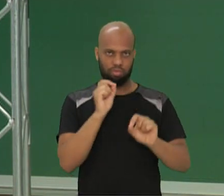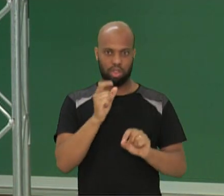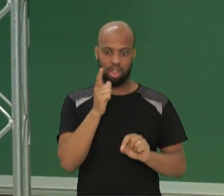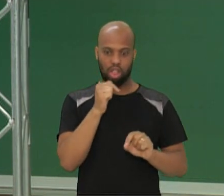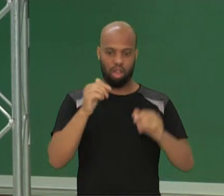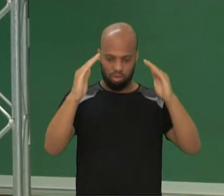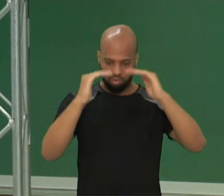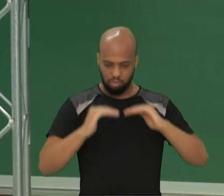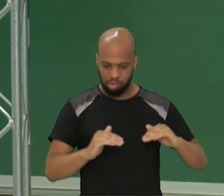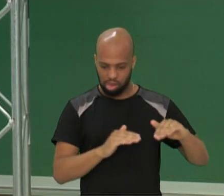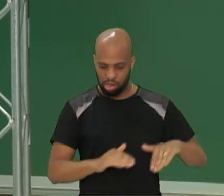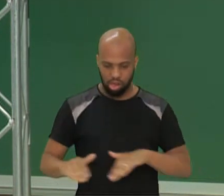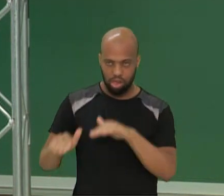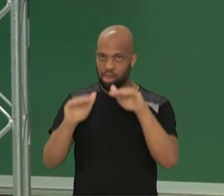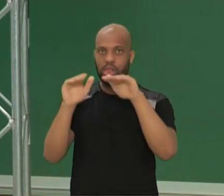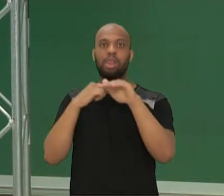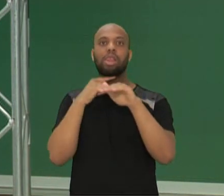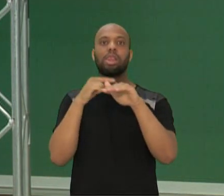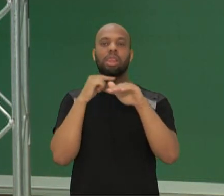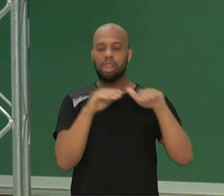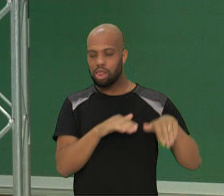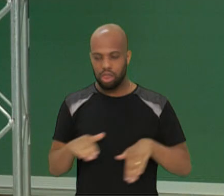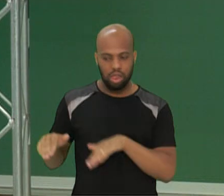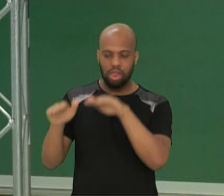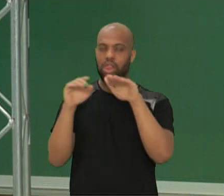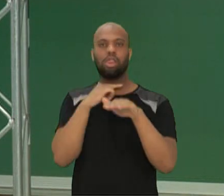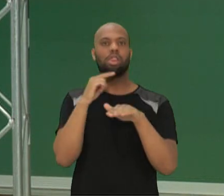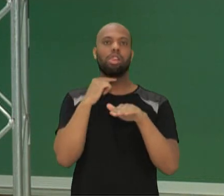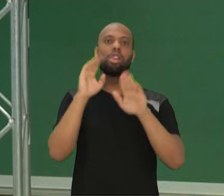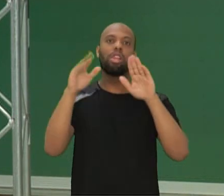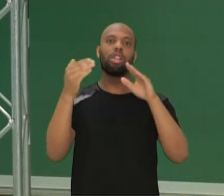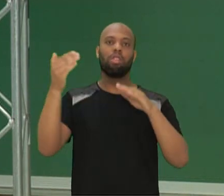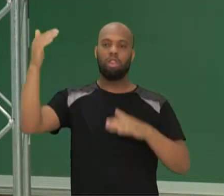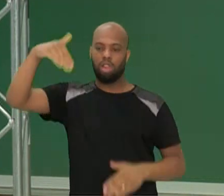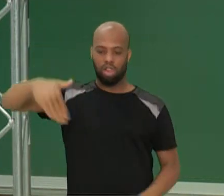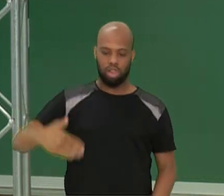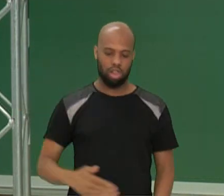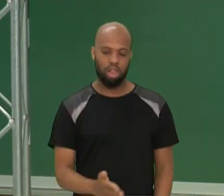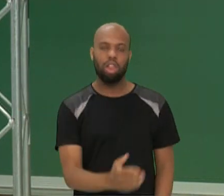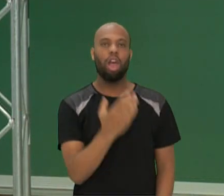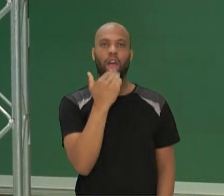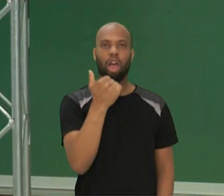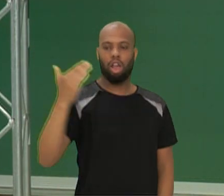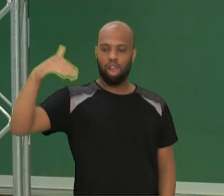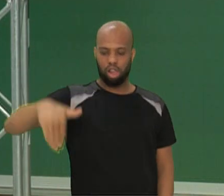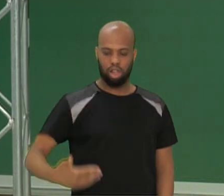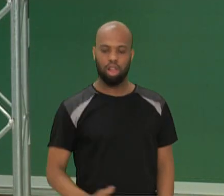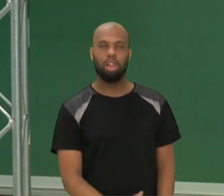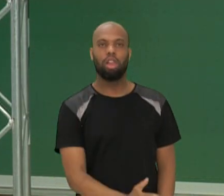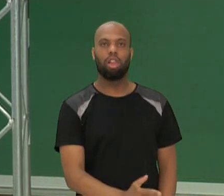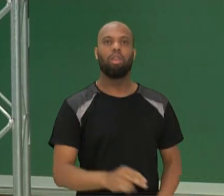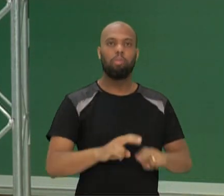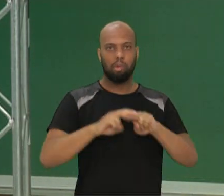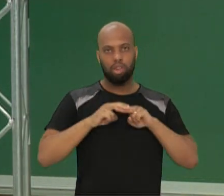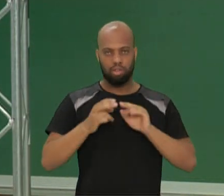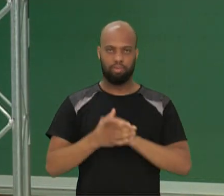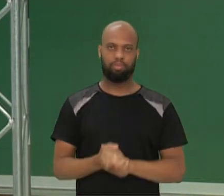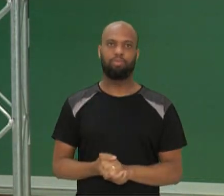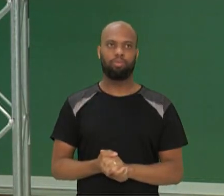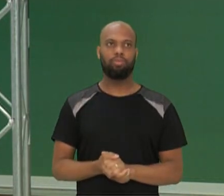não conseguem chegar à superfície. E aí os peixes também não encontram os nutrientes ali para se